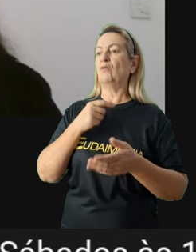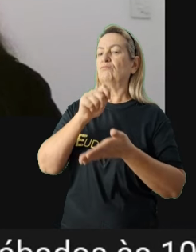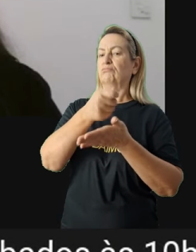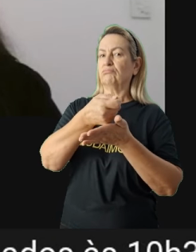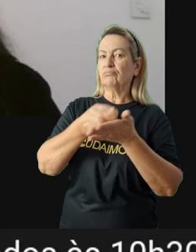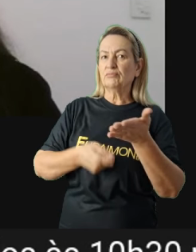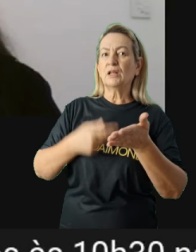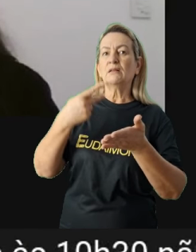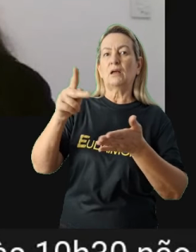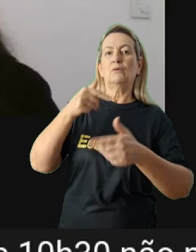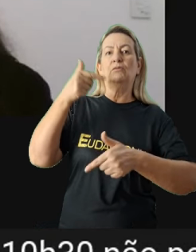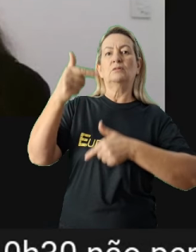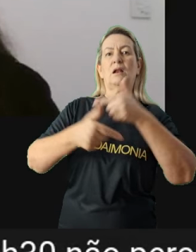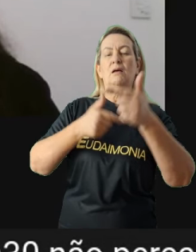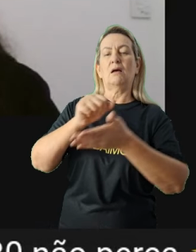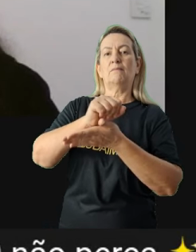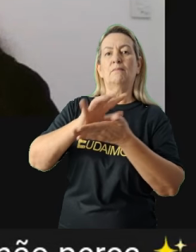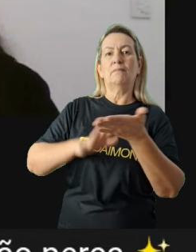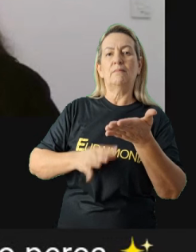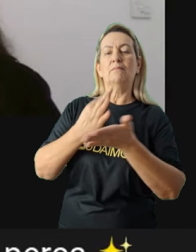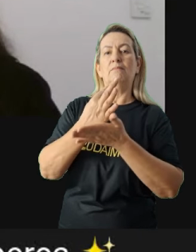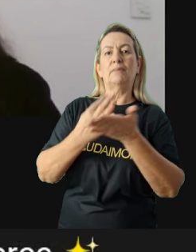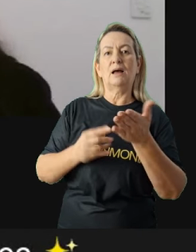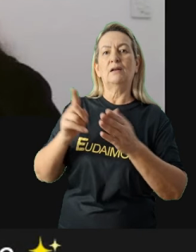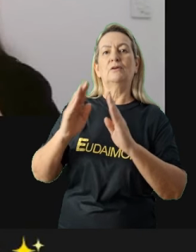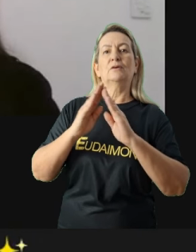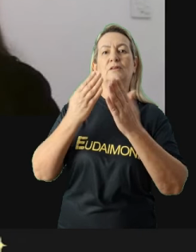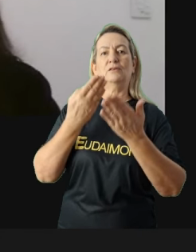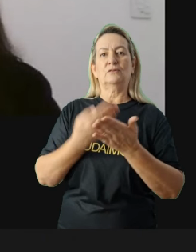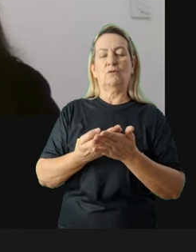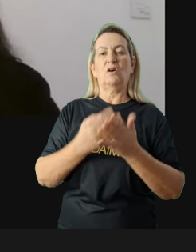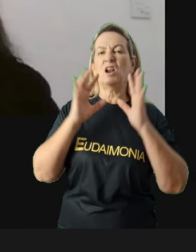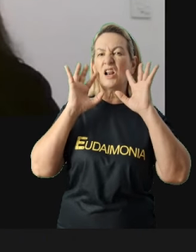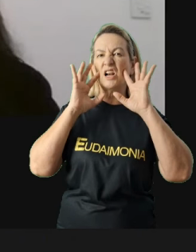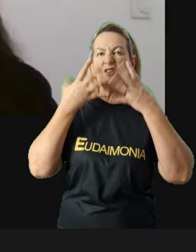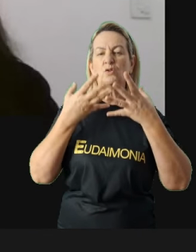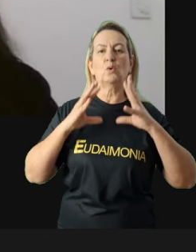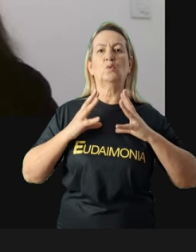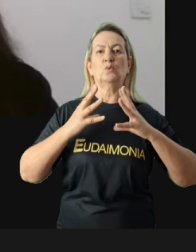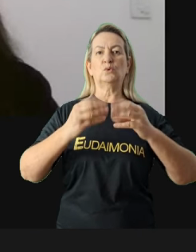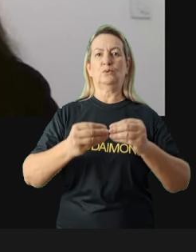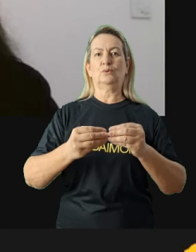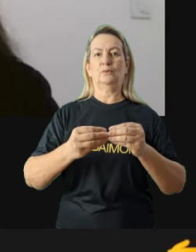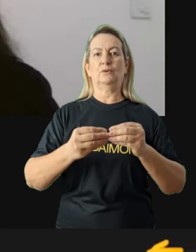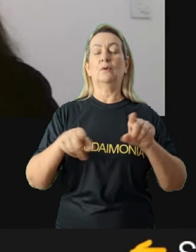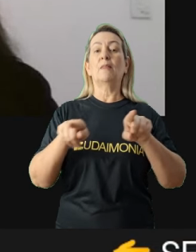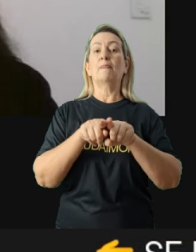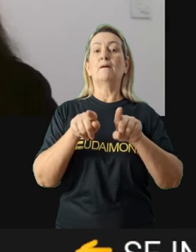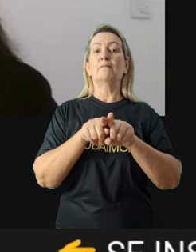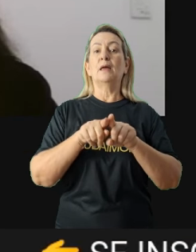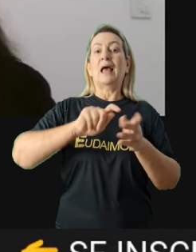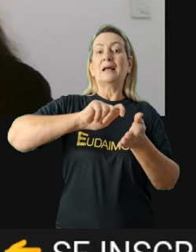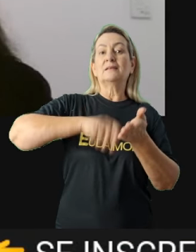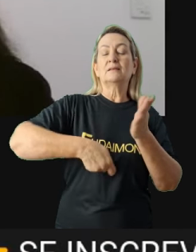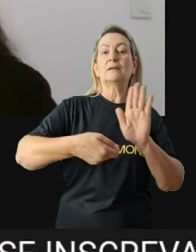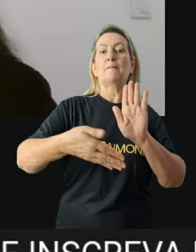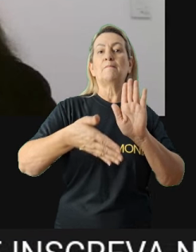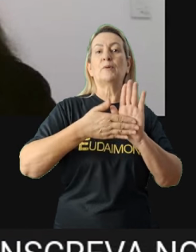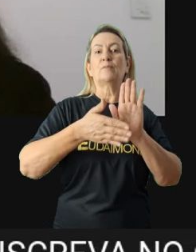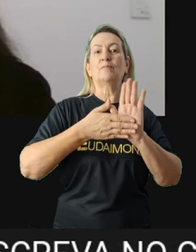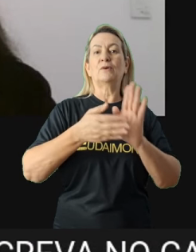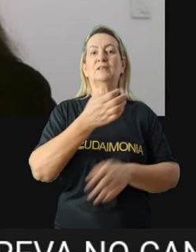seu trabalho, resolva suas questões. E o que é pior, olha só, o nível está aumentando.